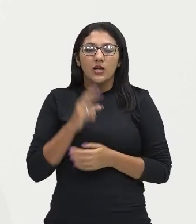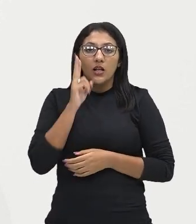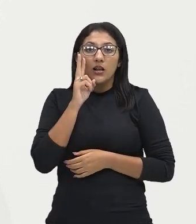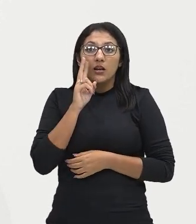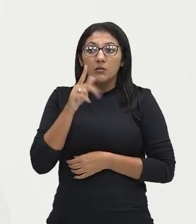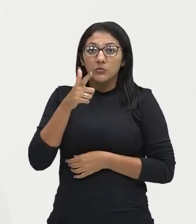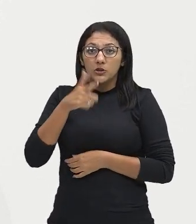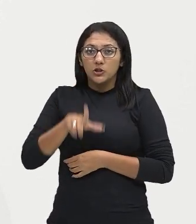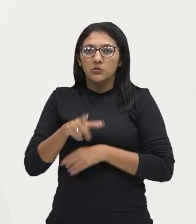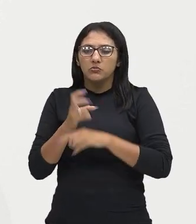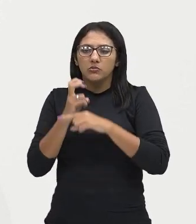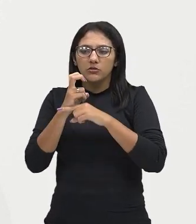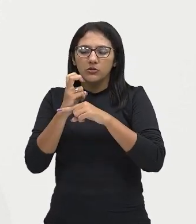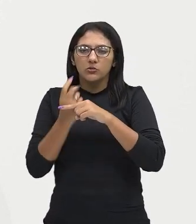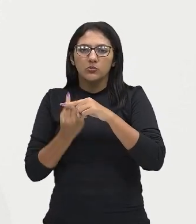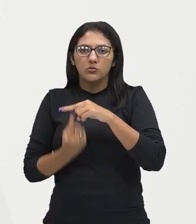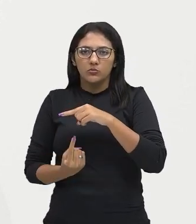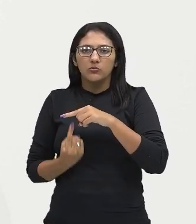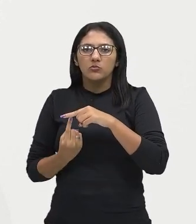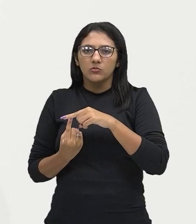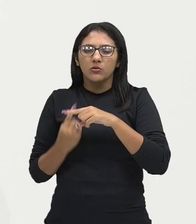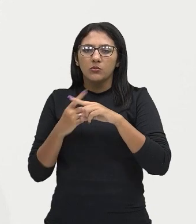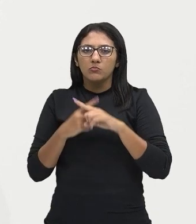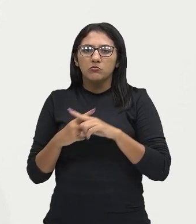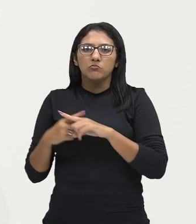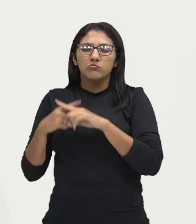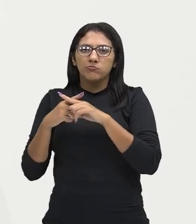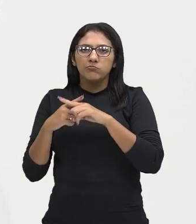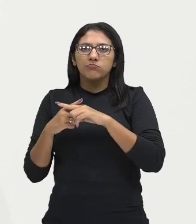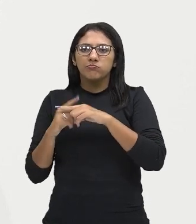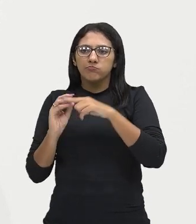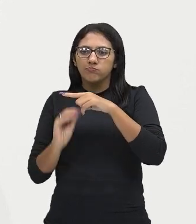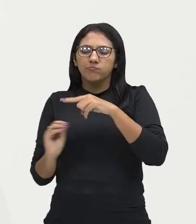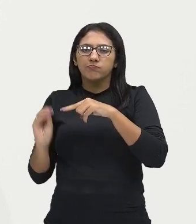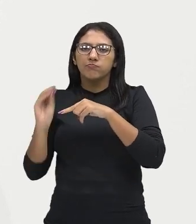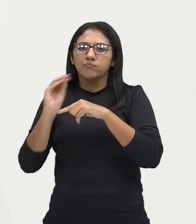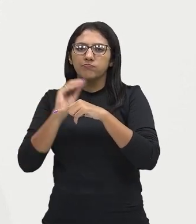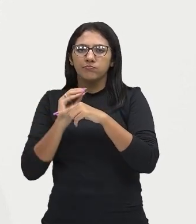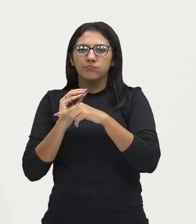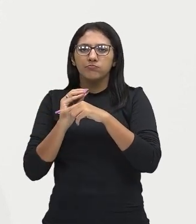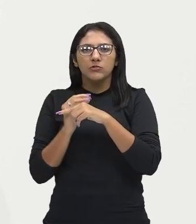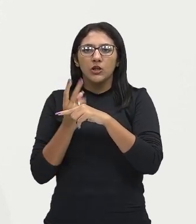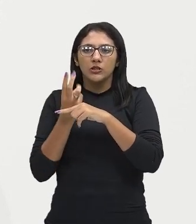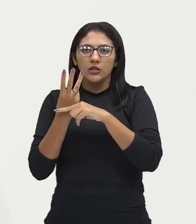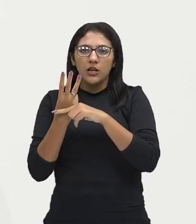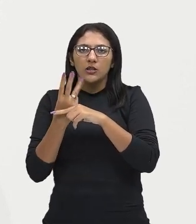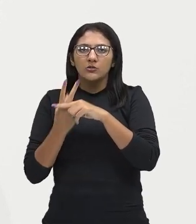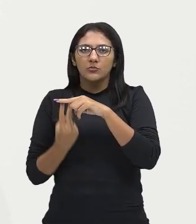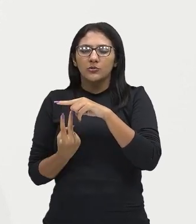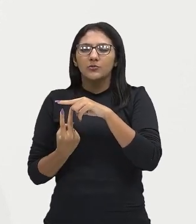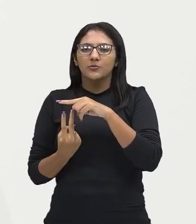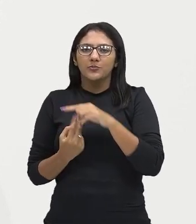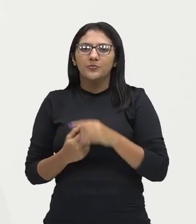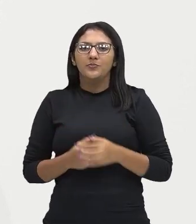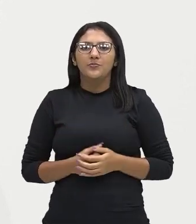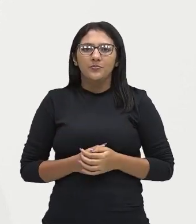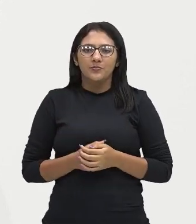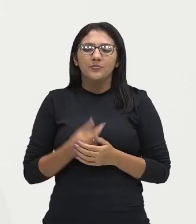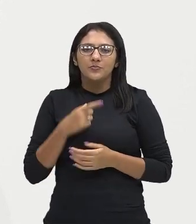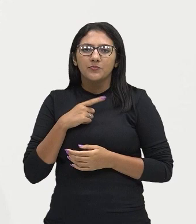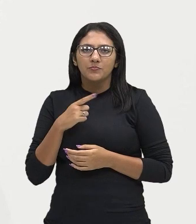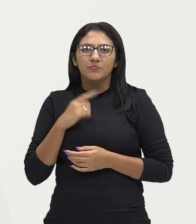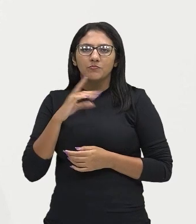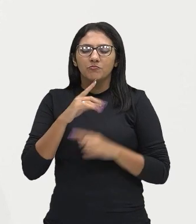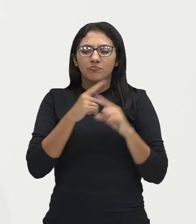primeira, multiplico pelo inverso da segunda. A segunda, ó, é 2/3, o inverso dela, 3 sobre 2. E aí multiplicamos